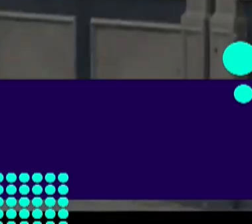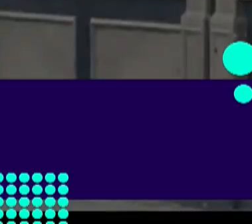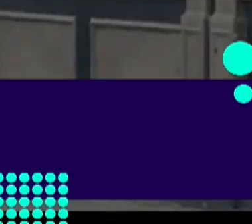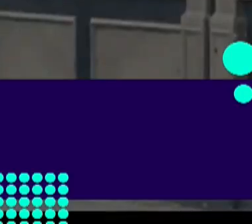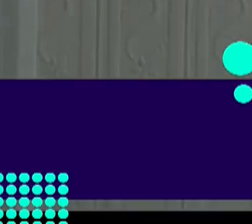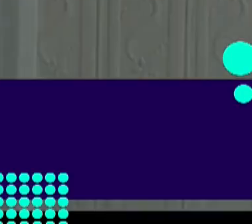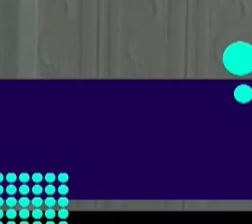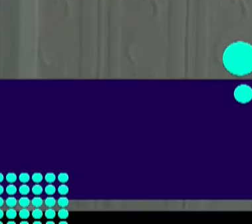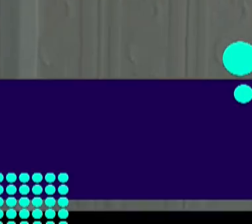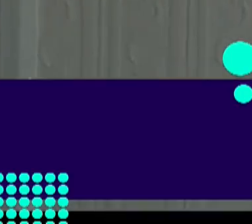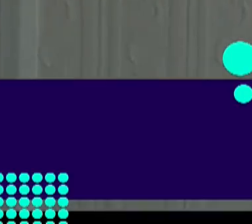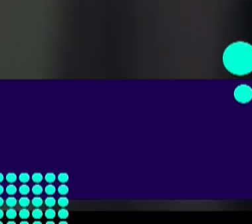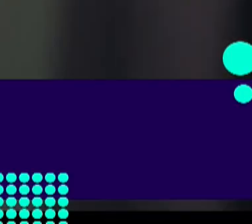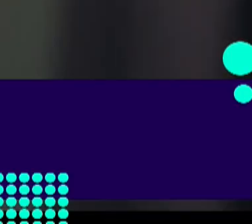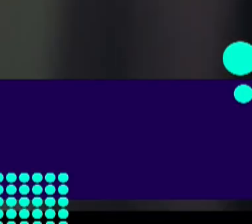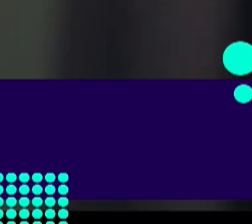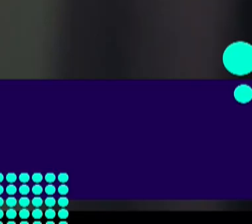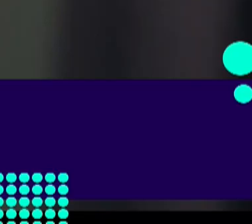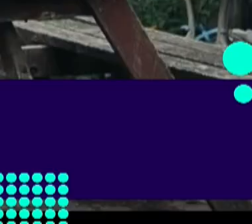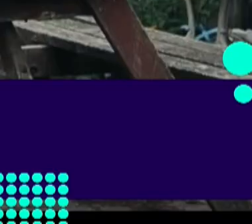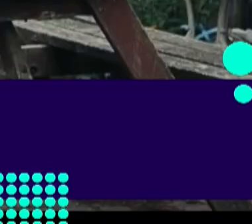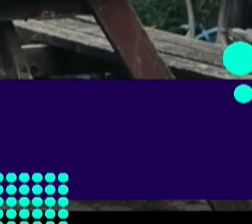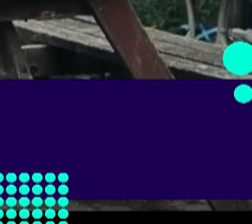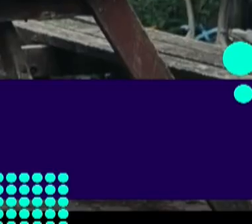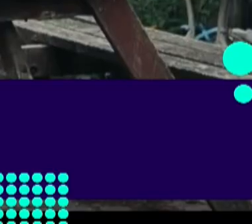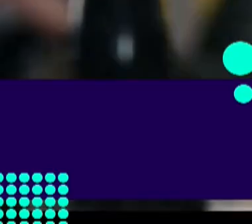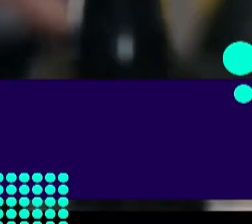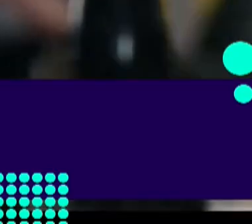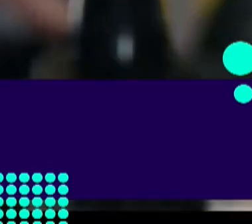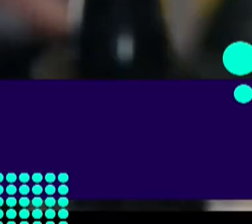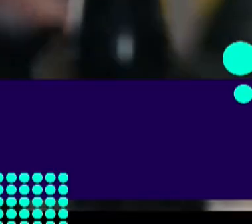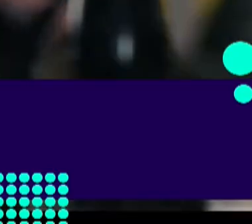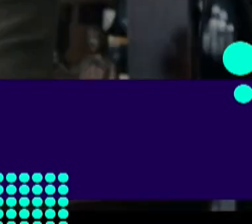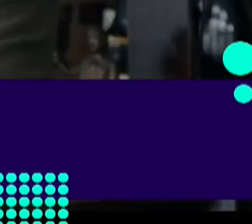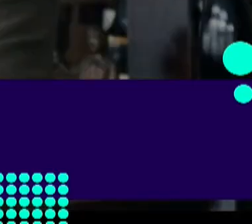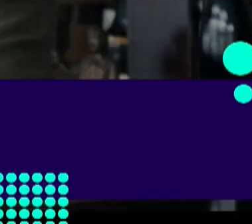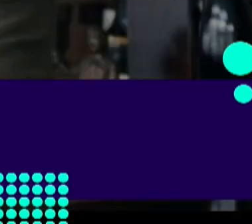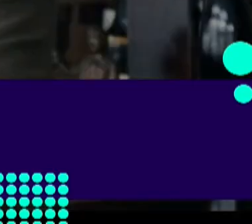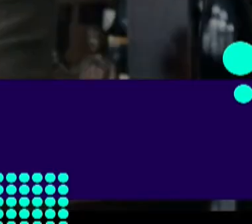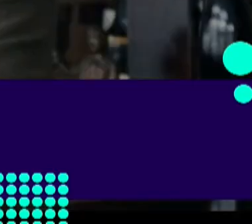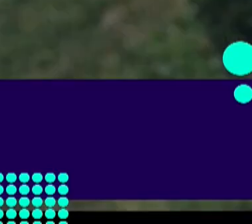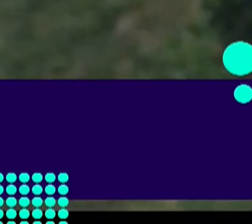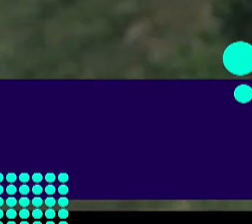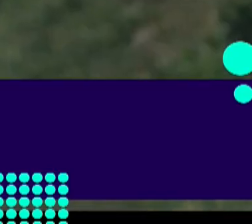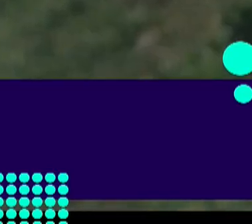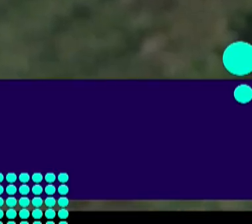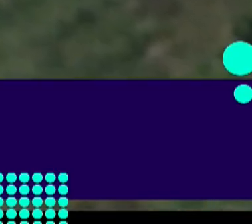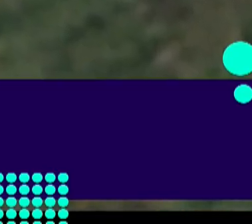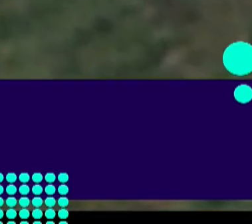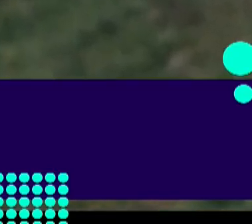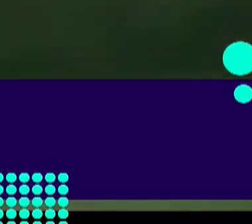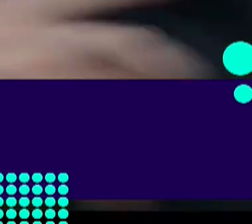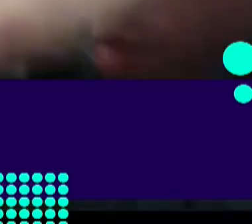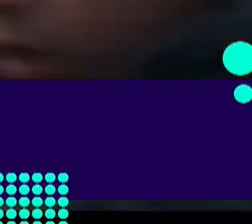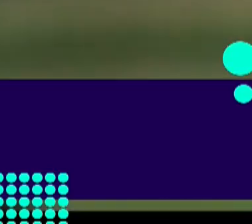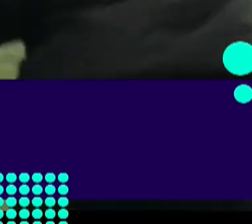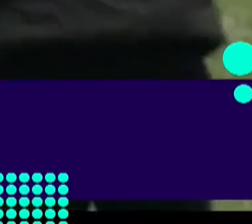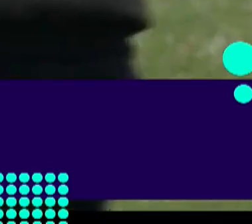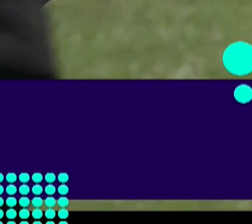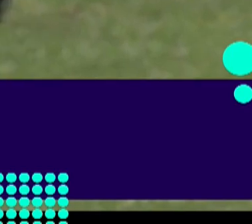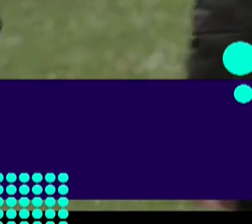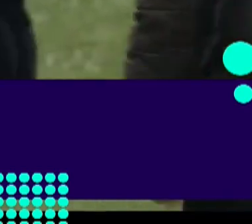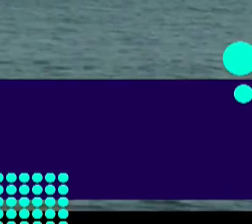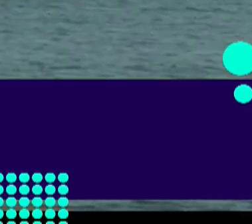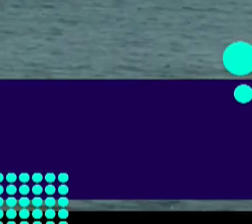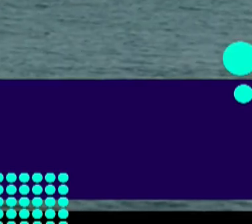A partir das 7h30, tem o Último Pub, com a classificação a partir de 16 anos. Na história, o dono de um